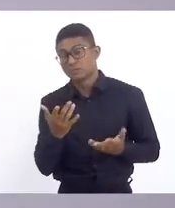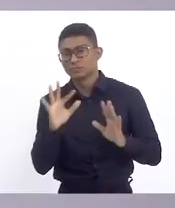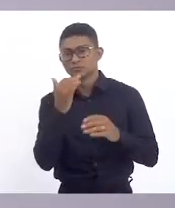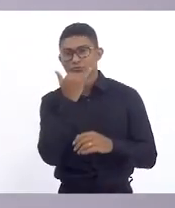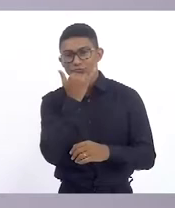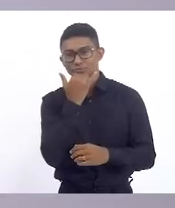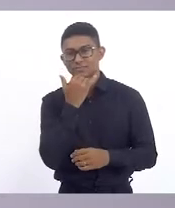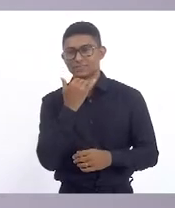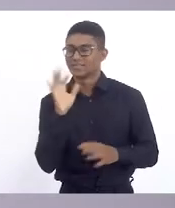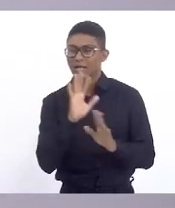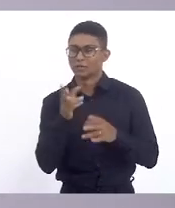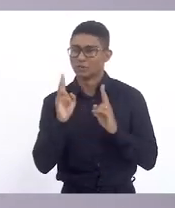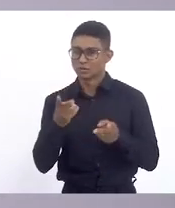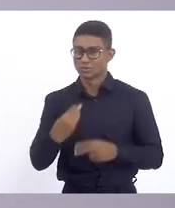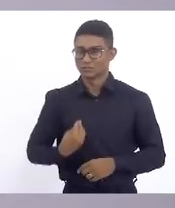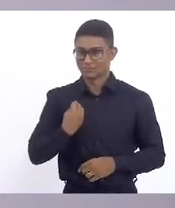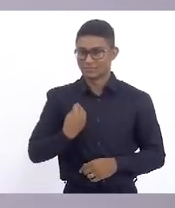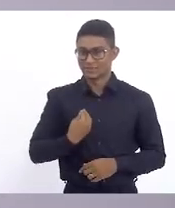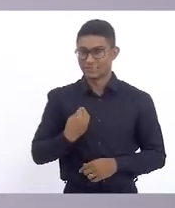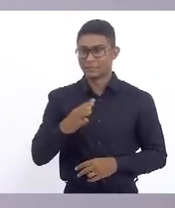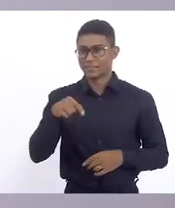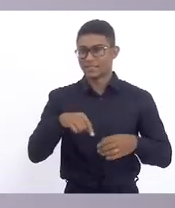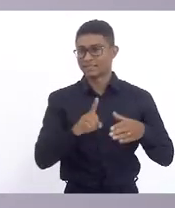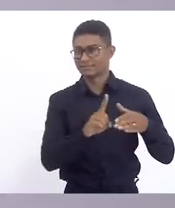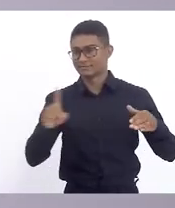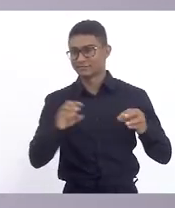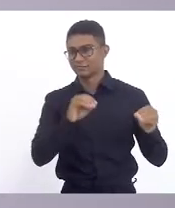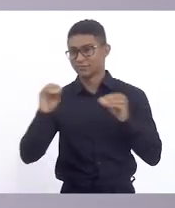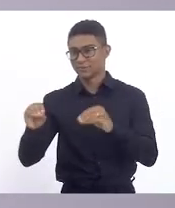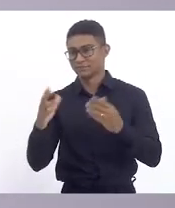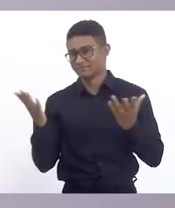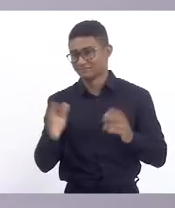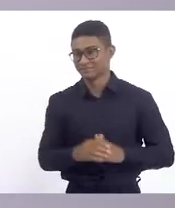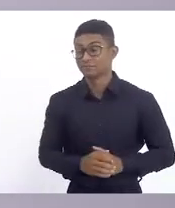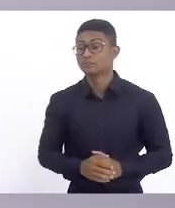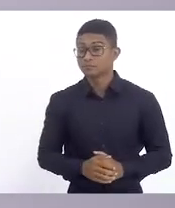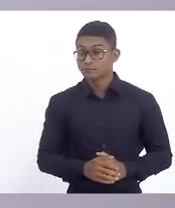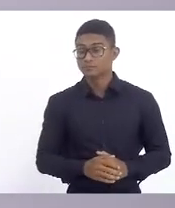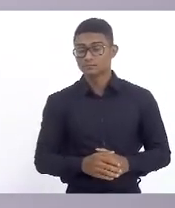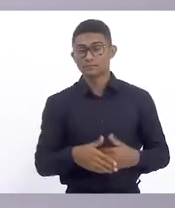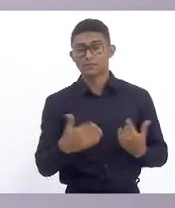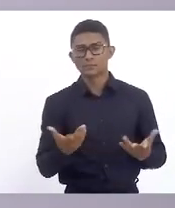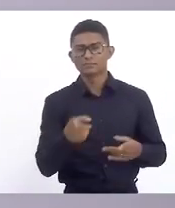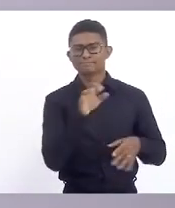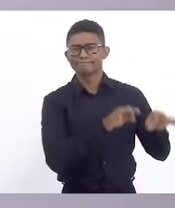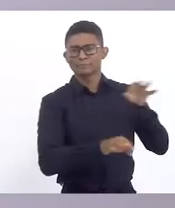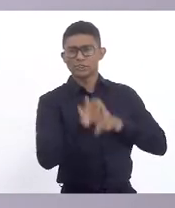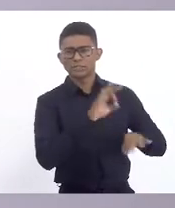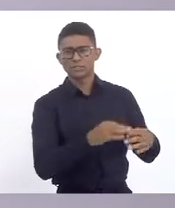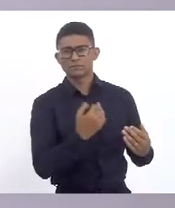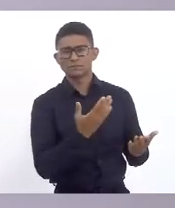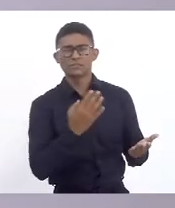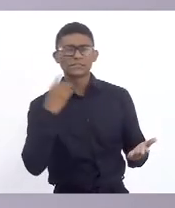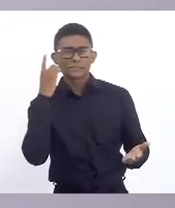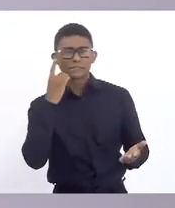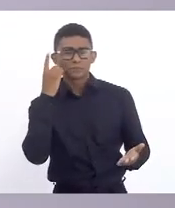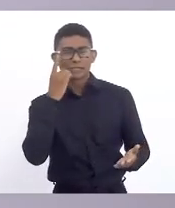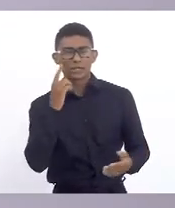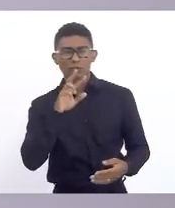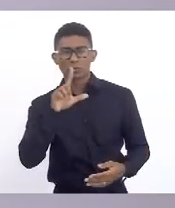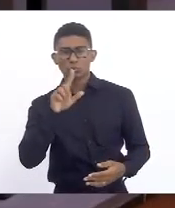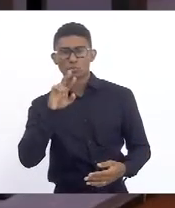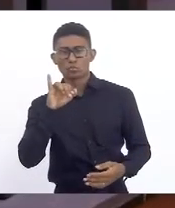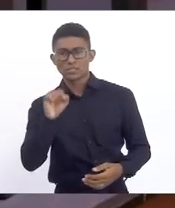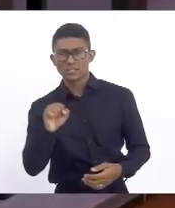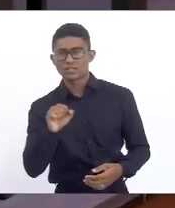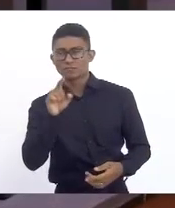da carreira talvez nem tanto. Mas enfim, do ponto de vista daquele projeto, o deputado Luiz Paulo apresentou uma planta, deputado Luiz